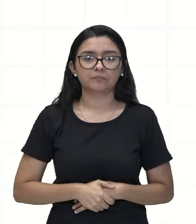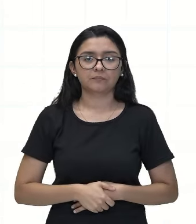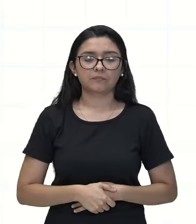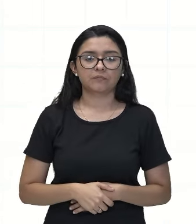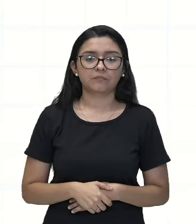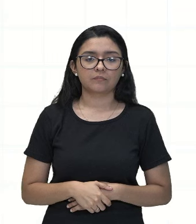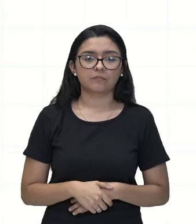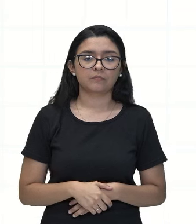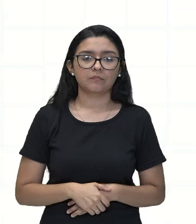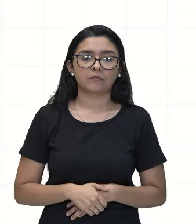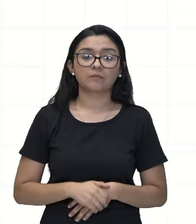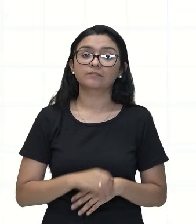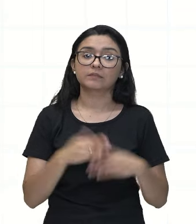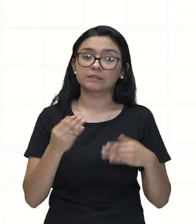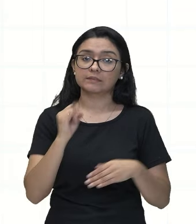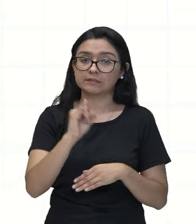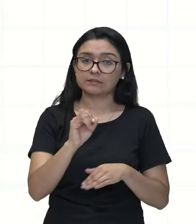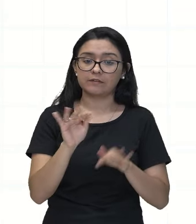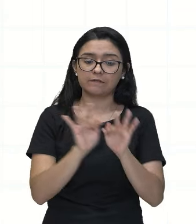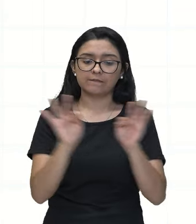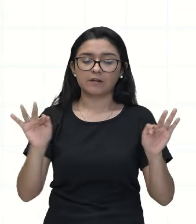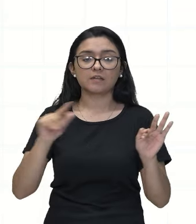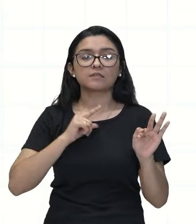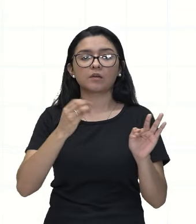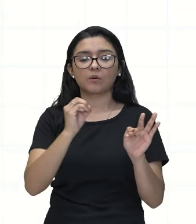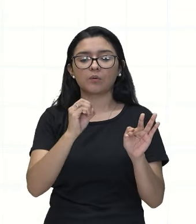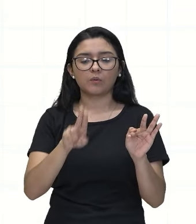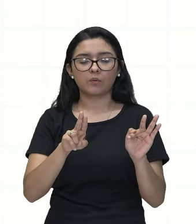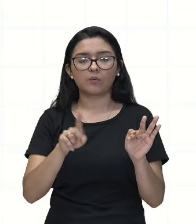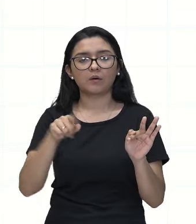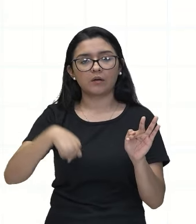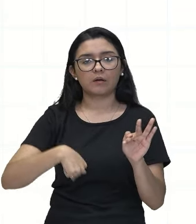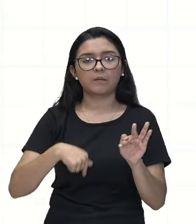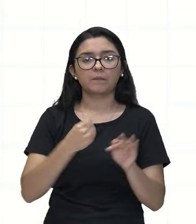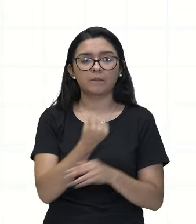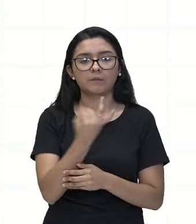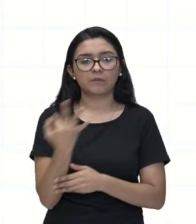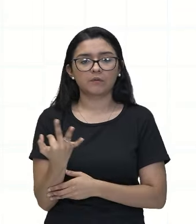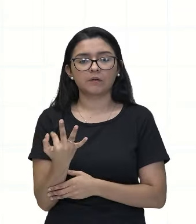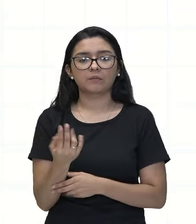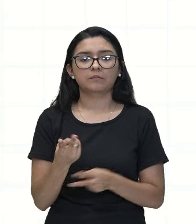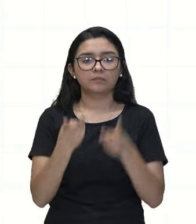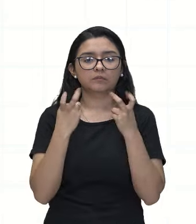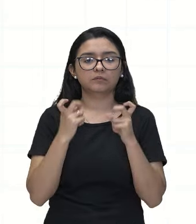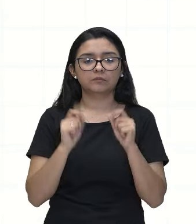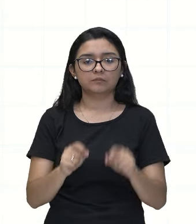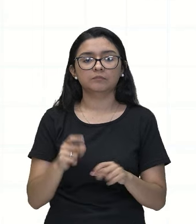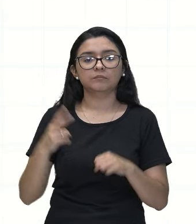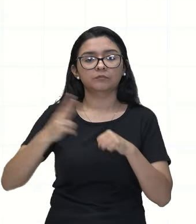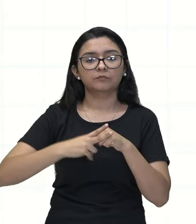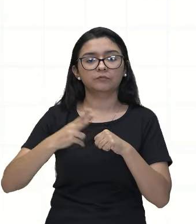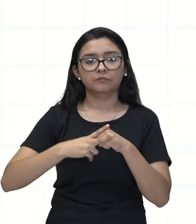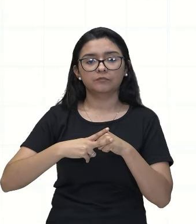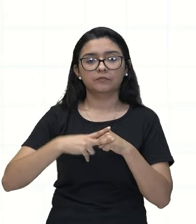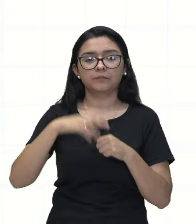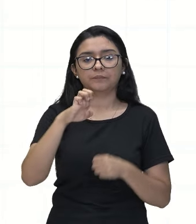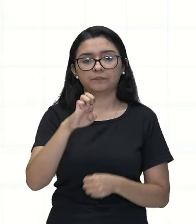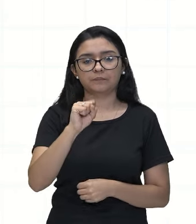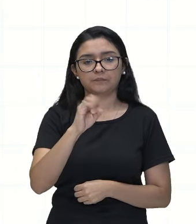pareceu ou o verbo fica no o plural tá aqui o verbo ó verbo no